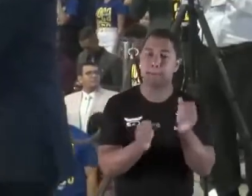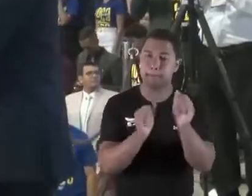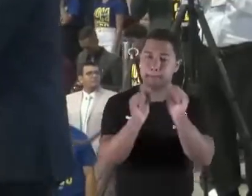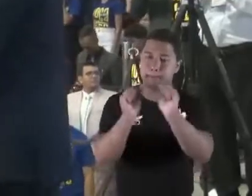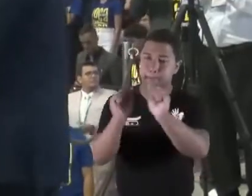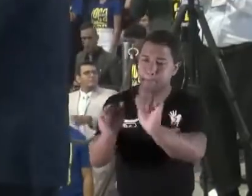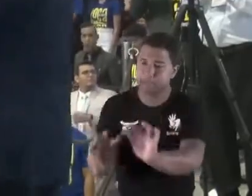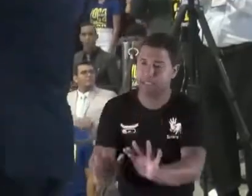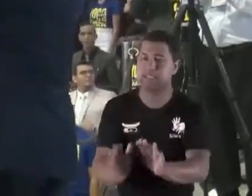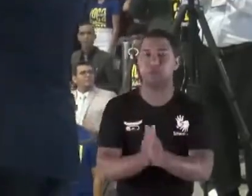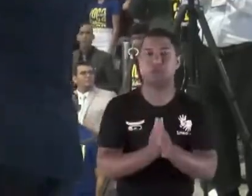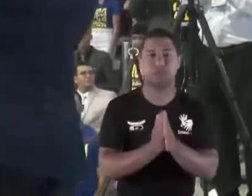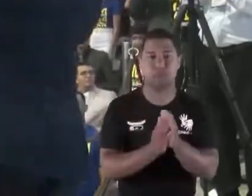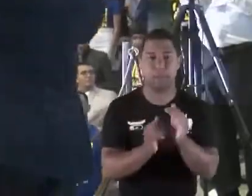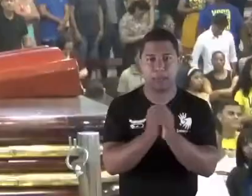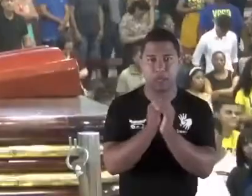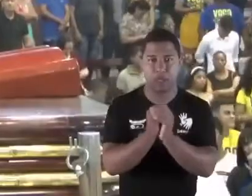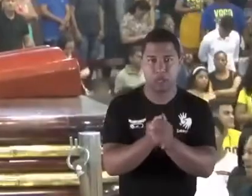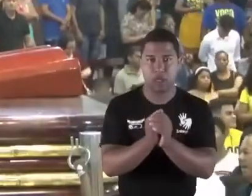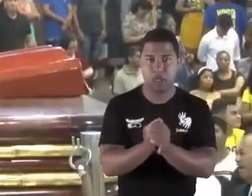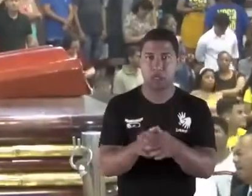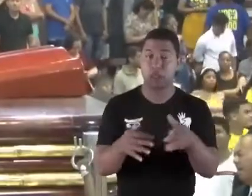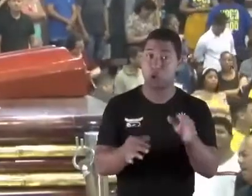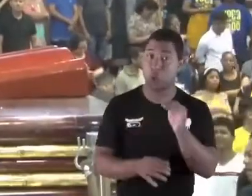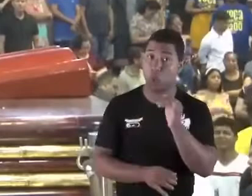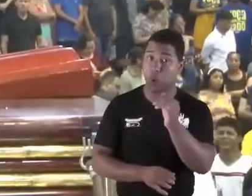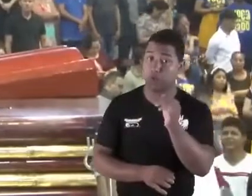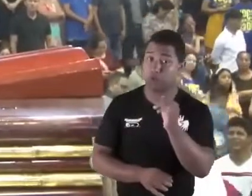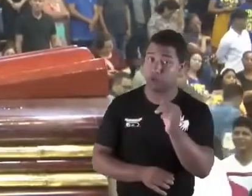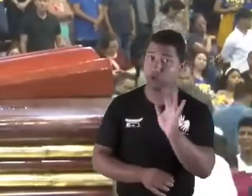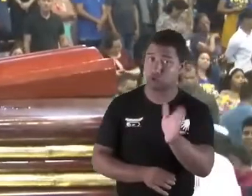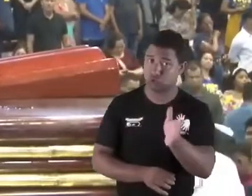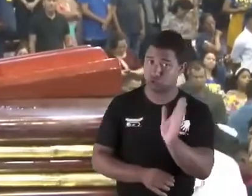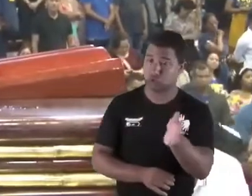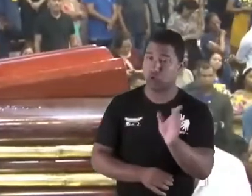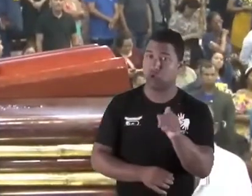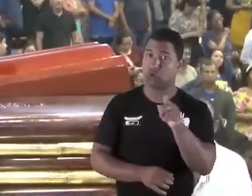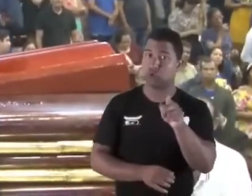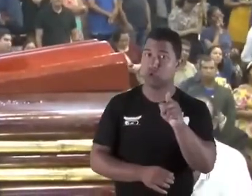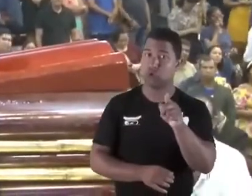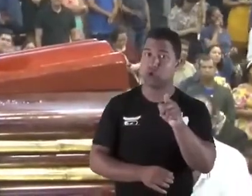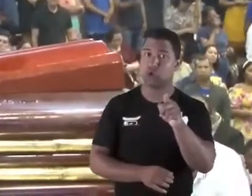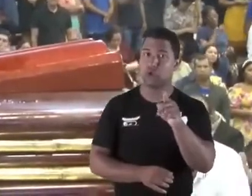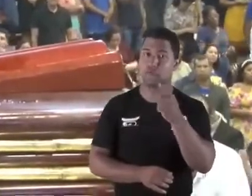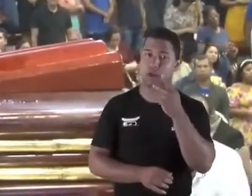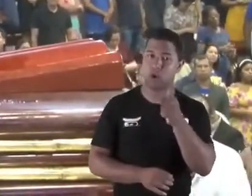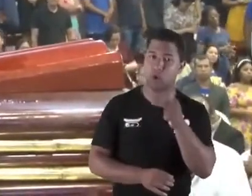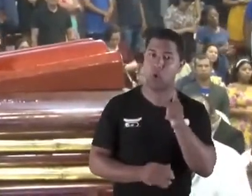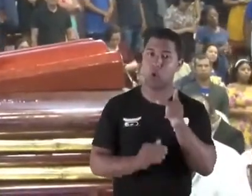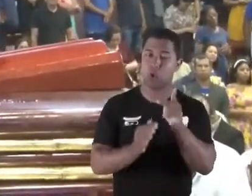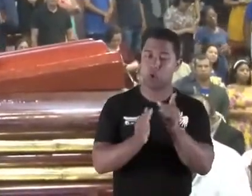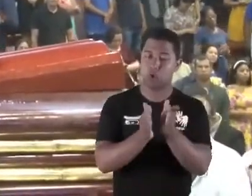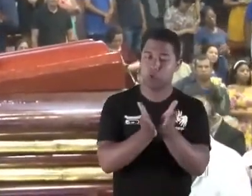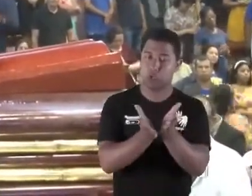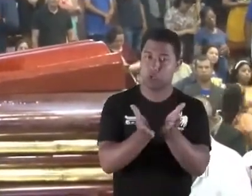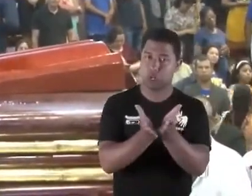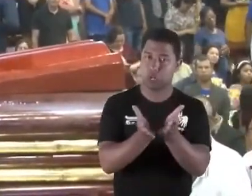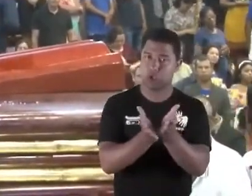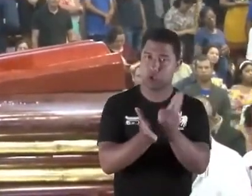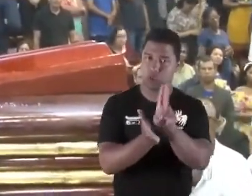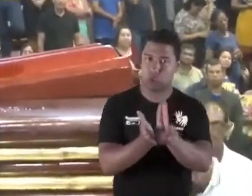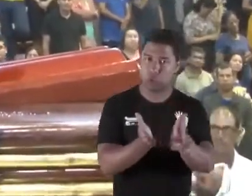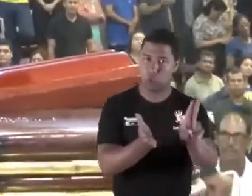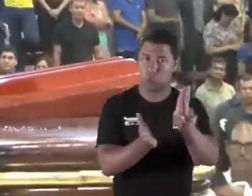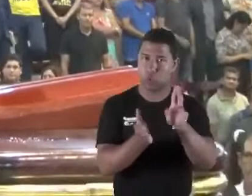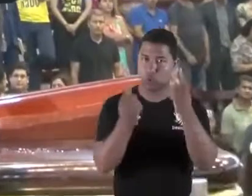Amém? E o recado foi dado. Você que diz que é crente e usa